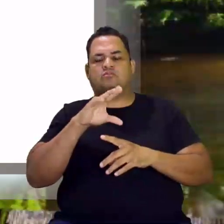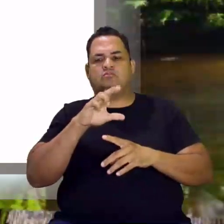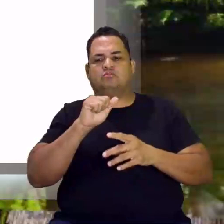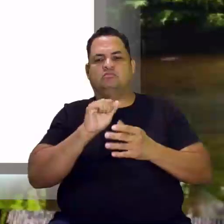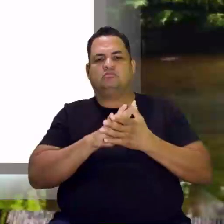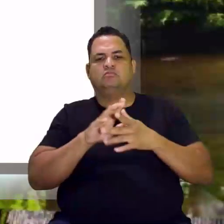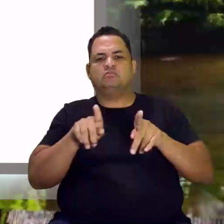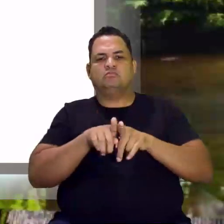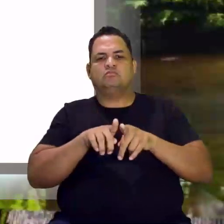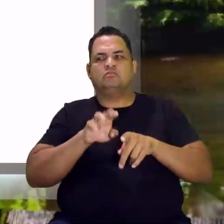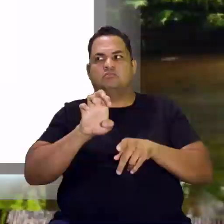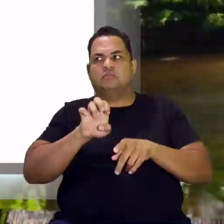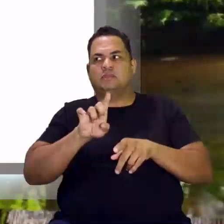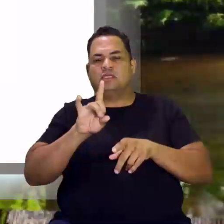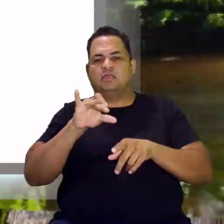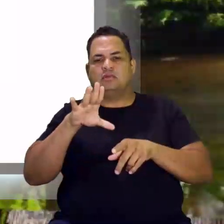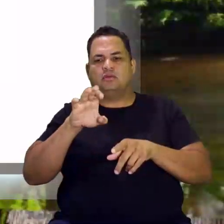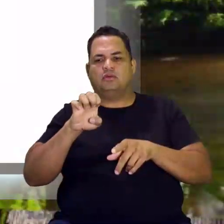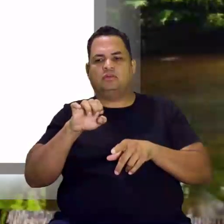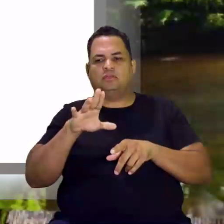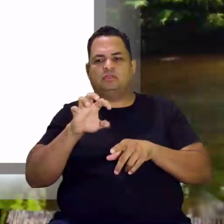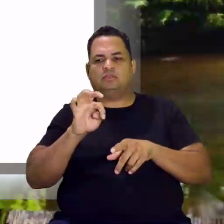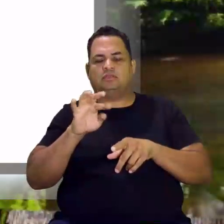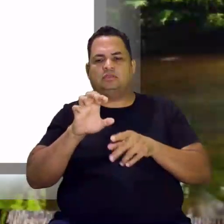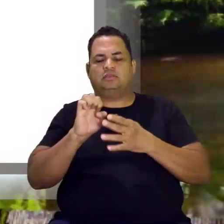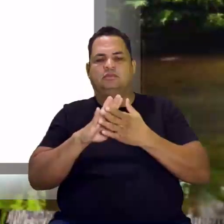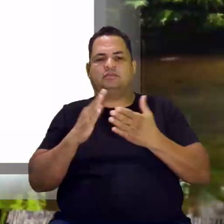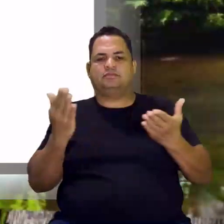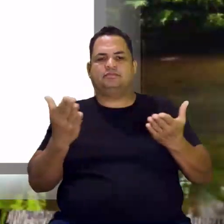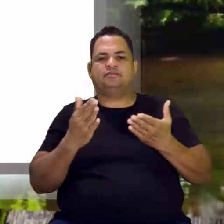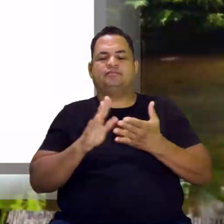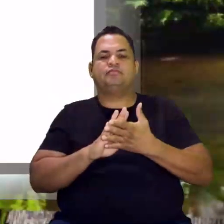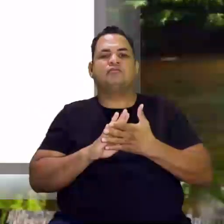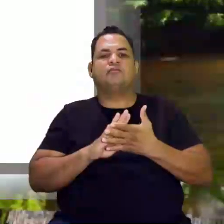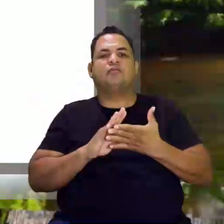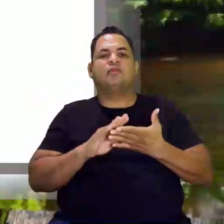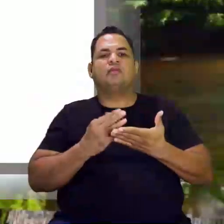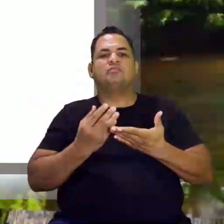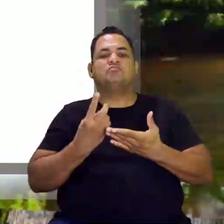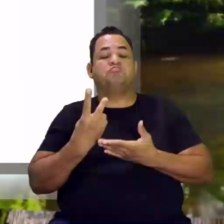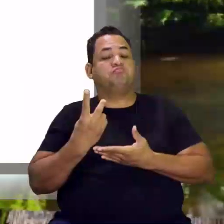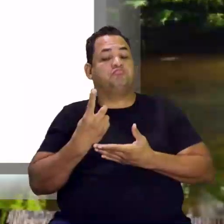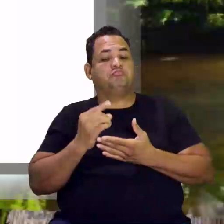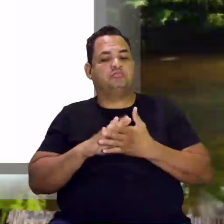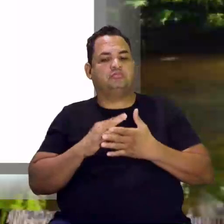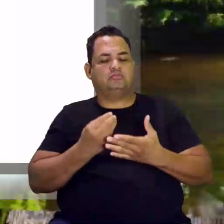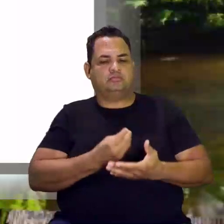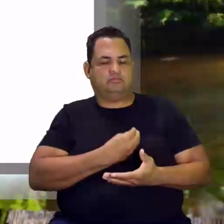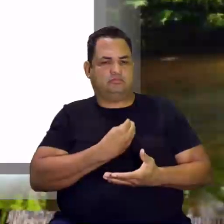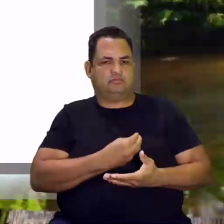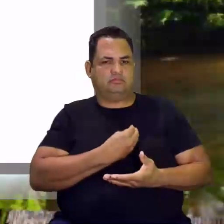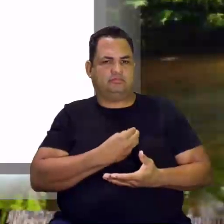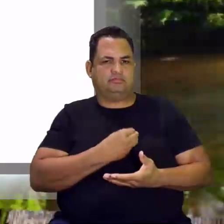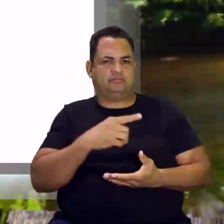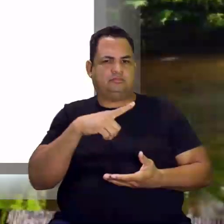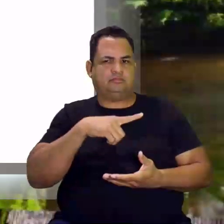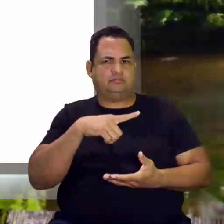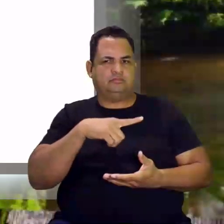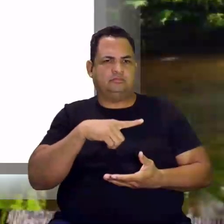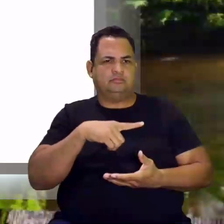chamadas de células eucariontes, tá? Os únicos organismos que vão ter